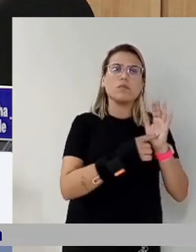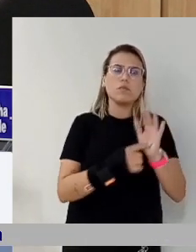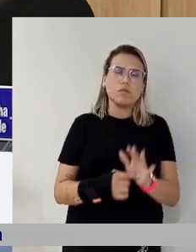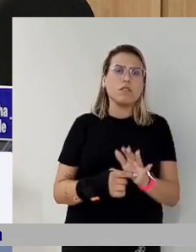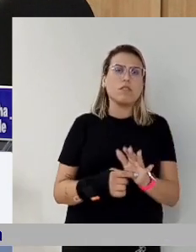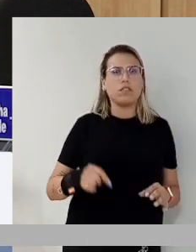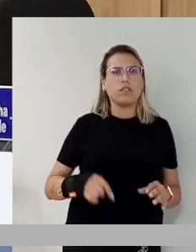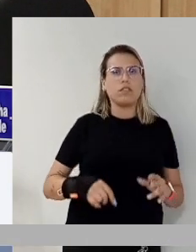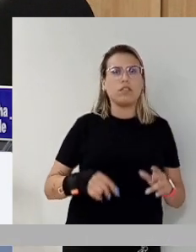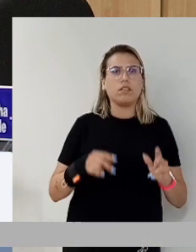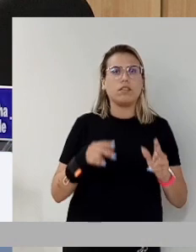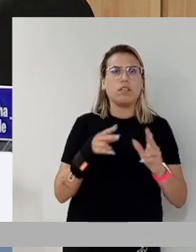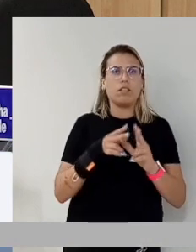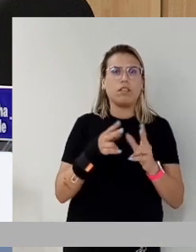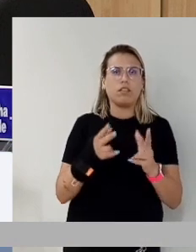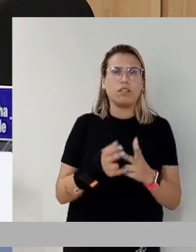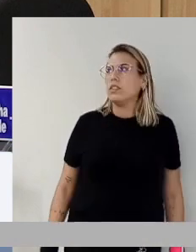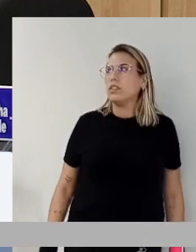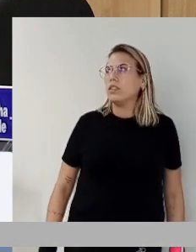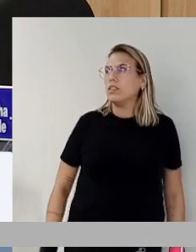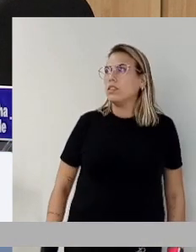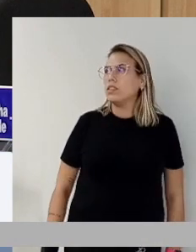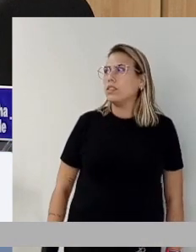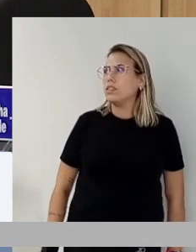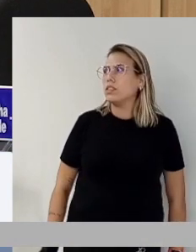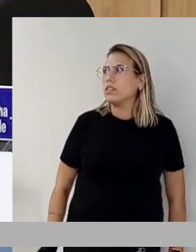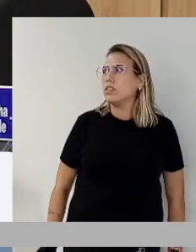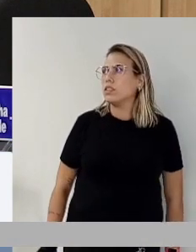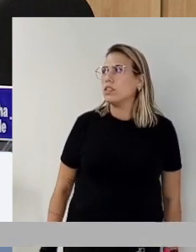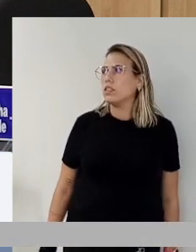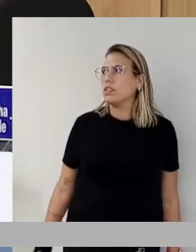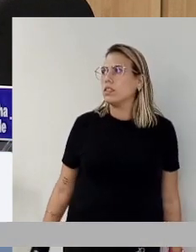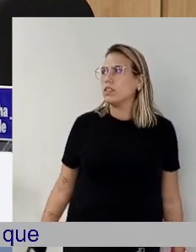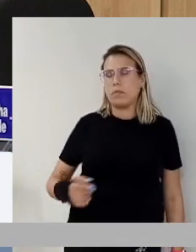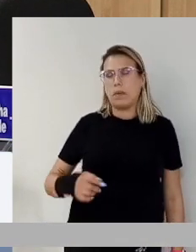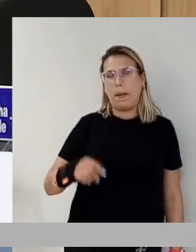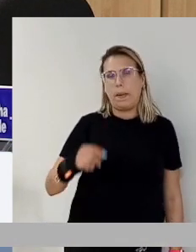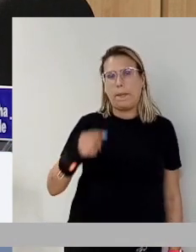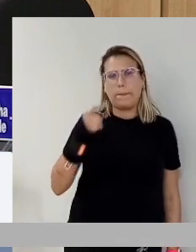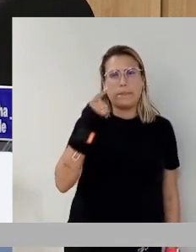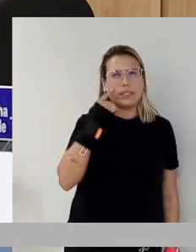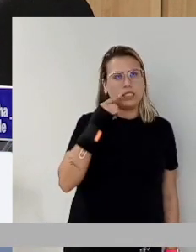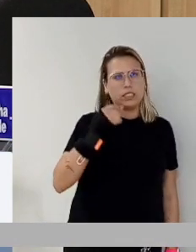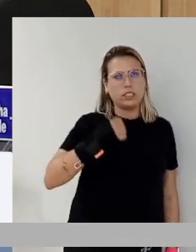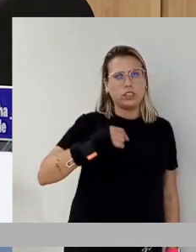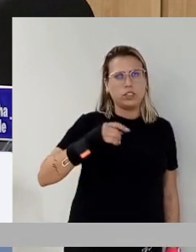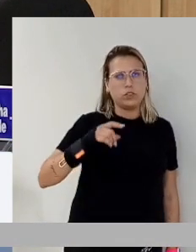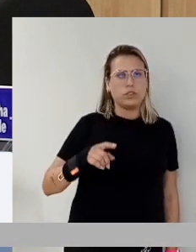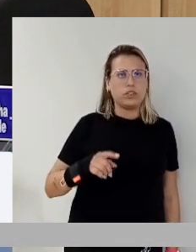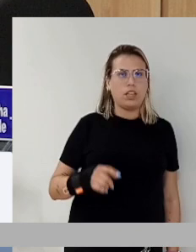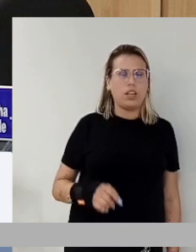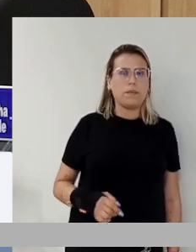muito respeito nós vamos trazer ou pensa que a gente não sabe a gente